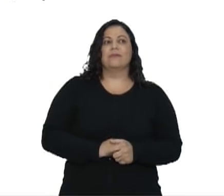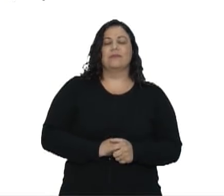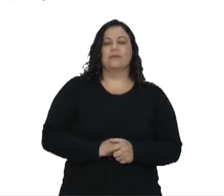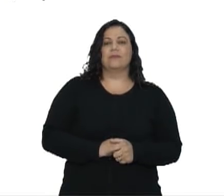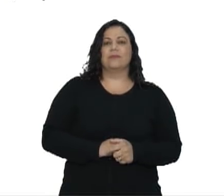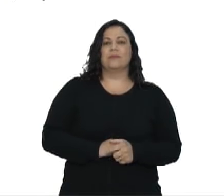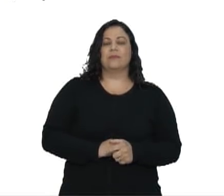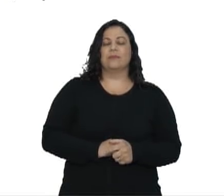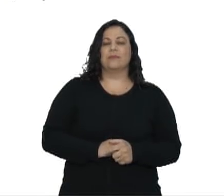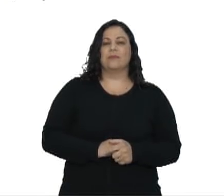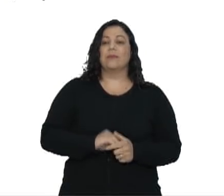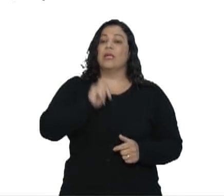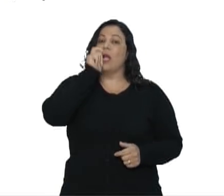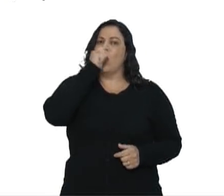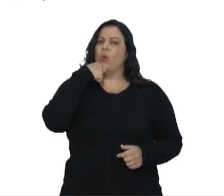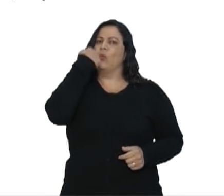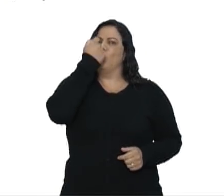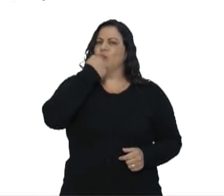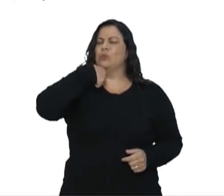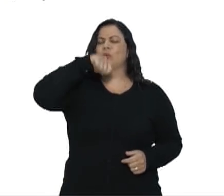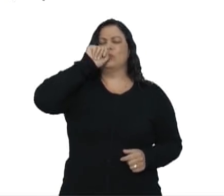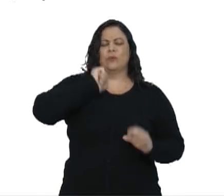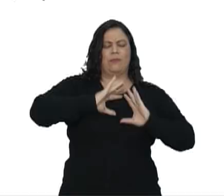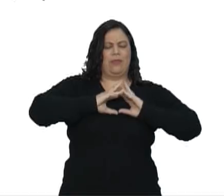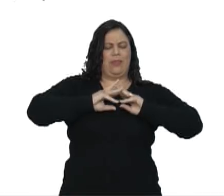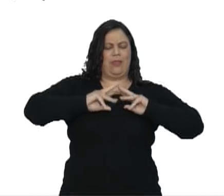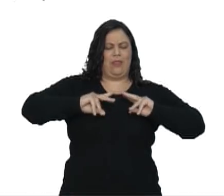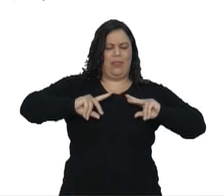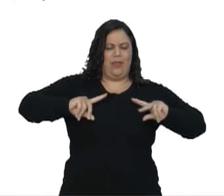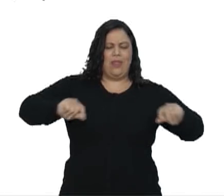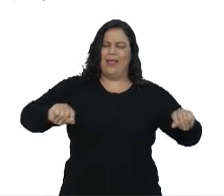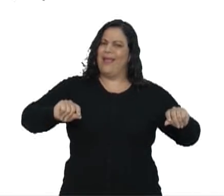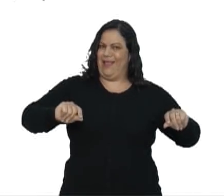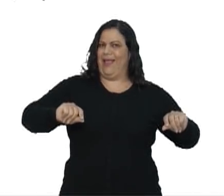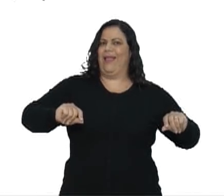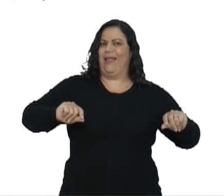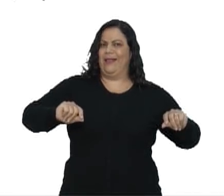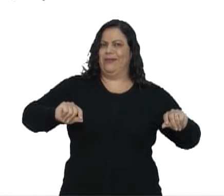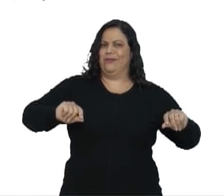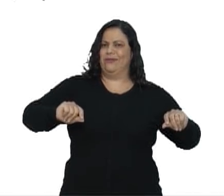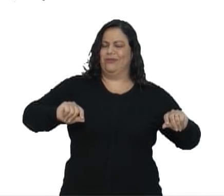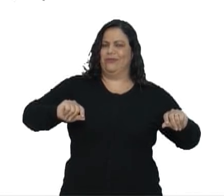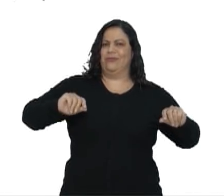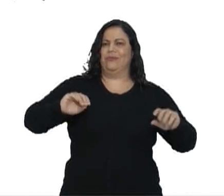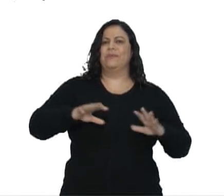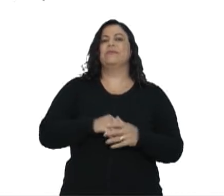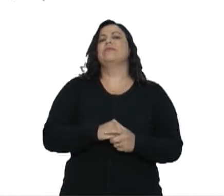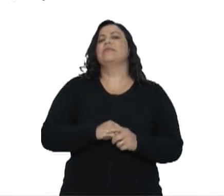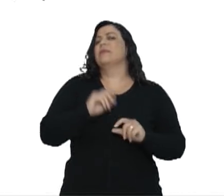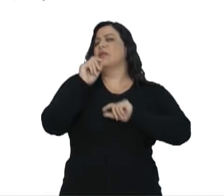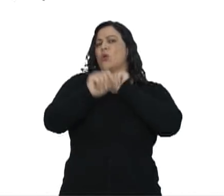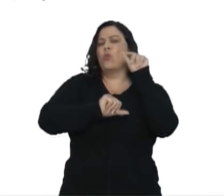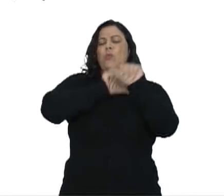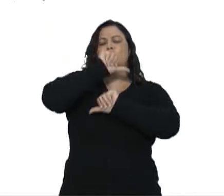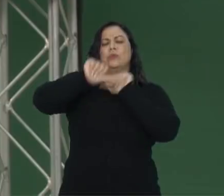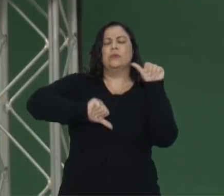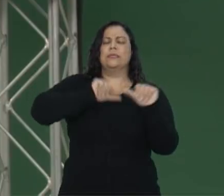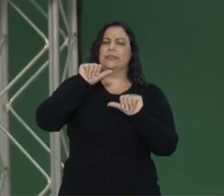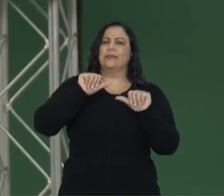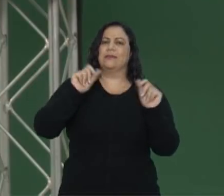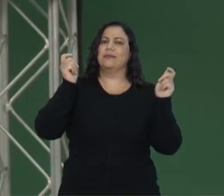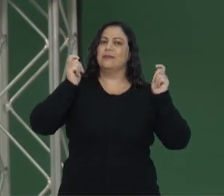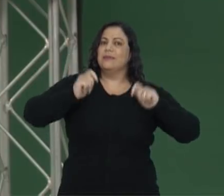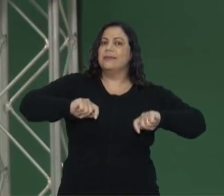do congelador. Então, quando eu falo das mudanças de estado físico, eu estou falando de uma